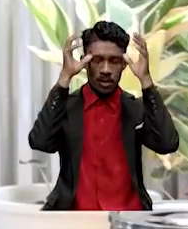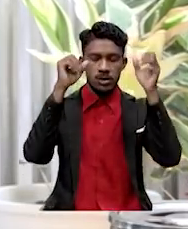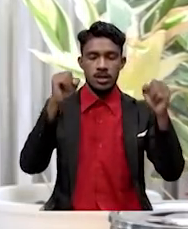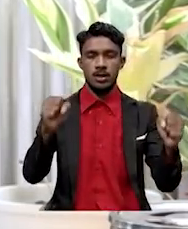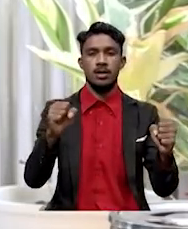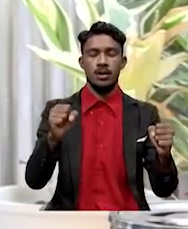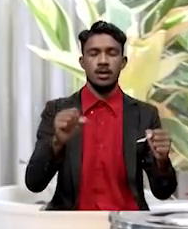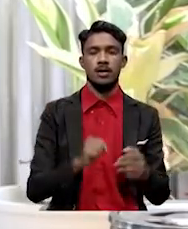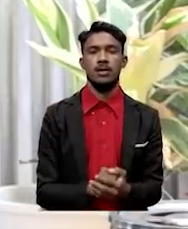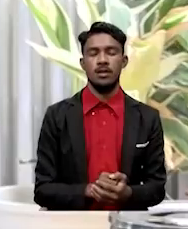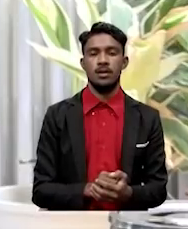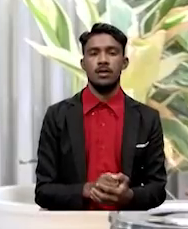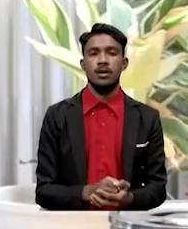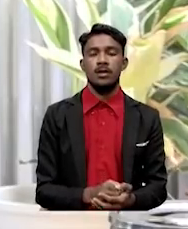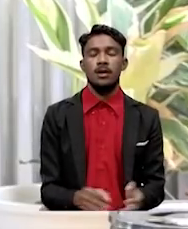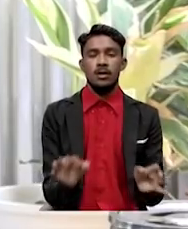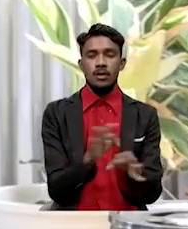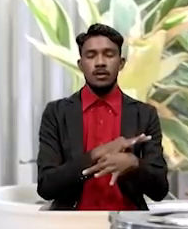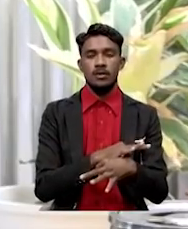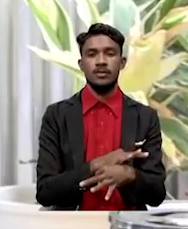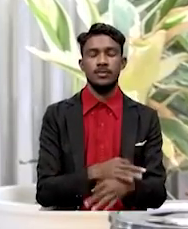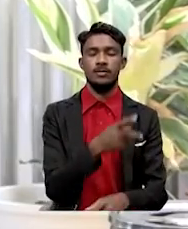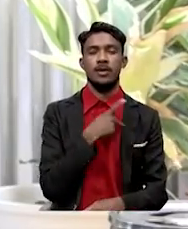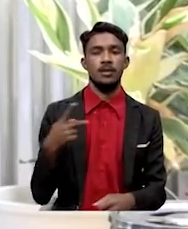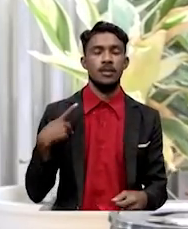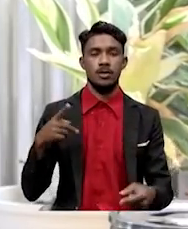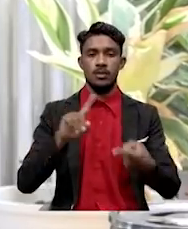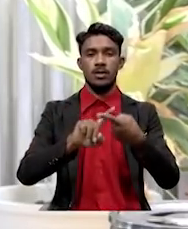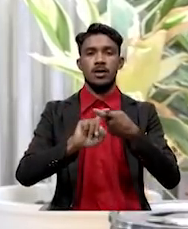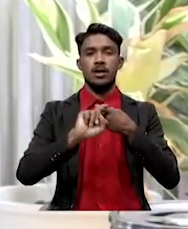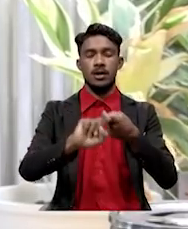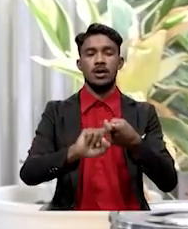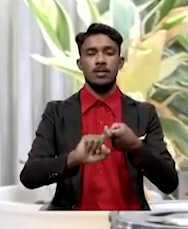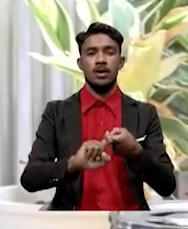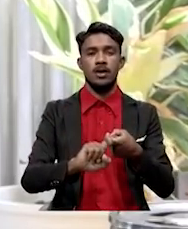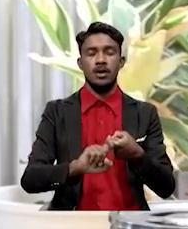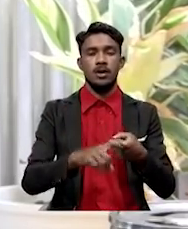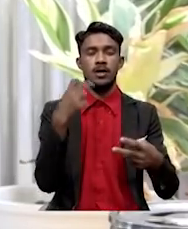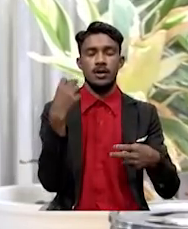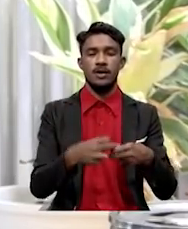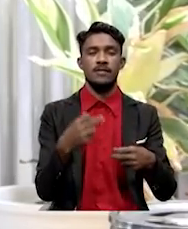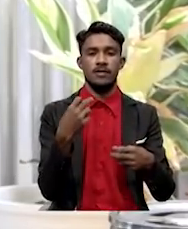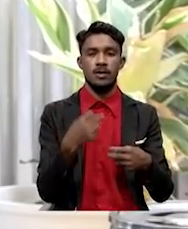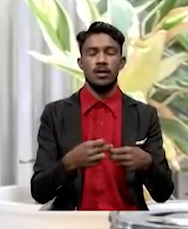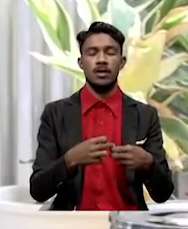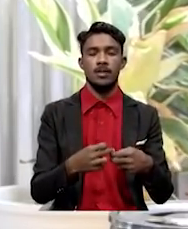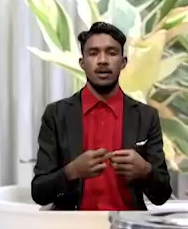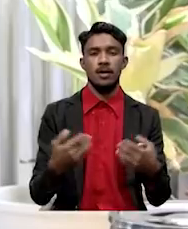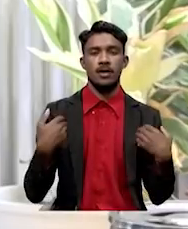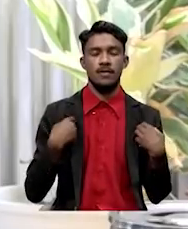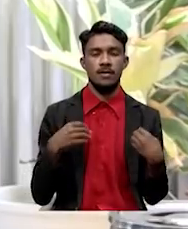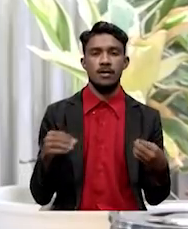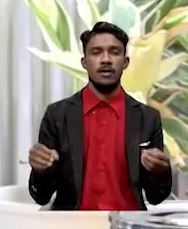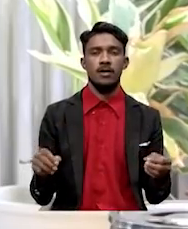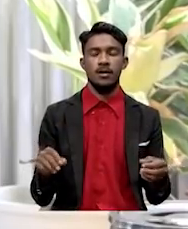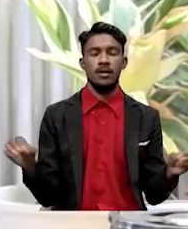presidente da República ato dissolve o parlamento liga a crise neve lá permite a tu aprova o orçamento geral